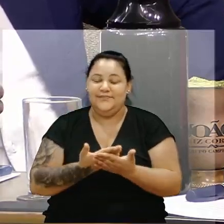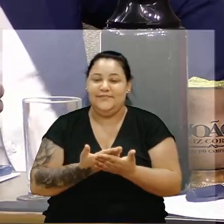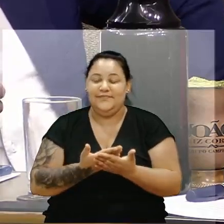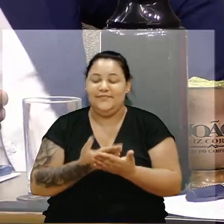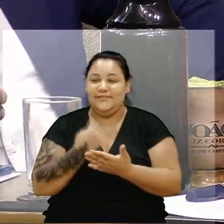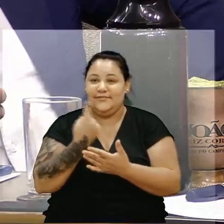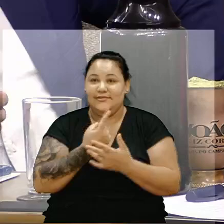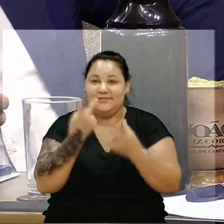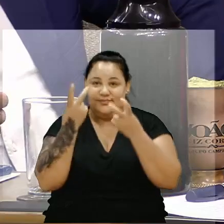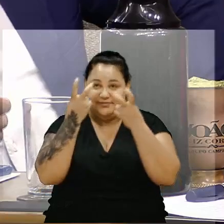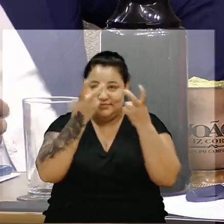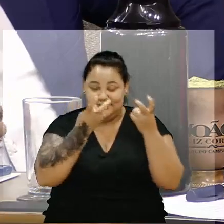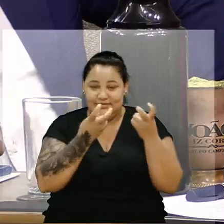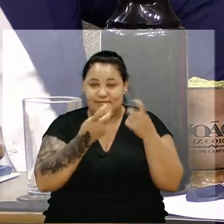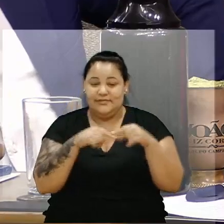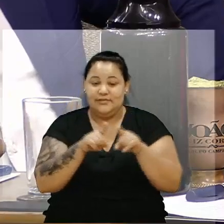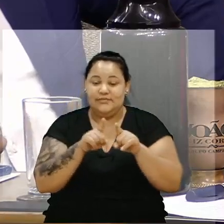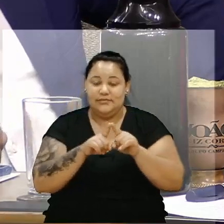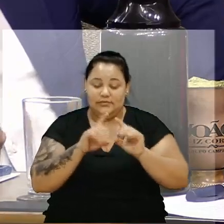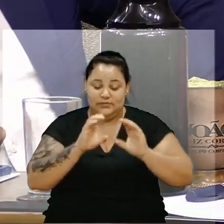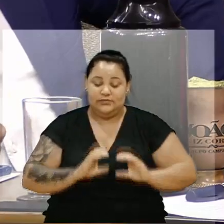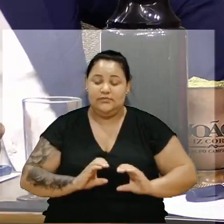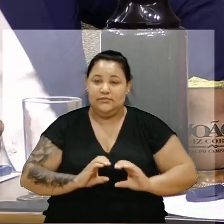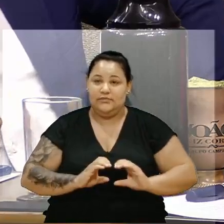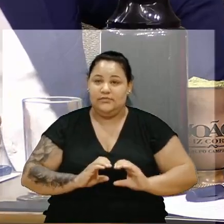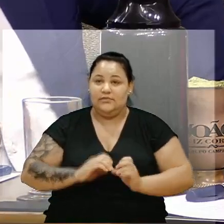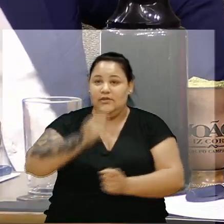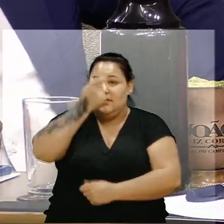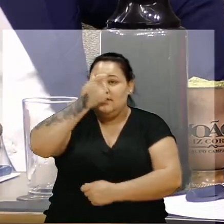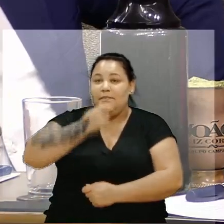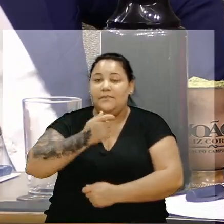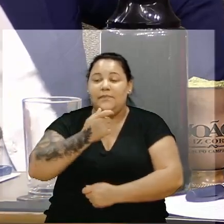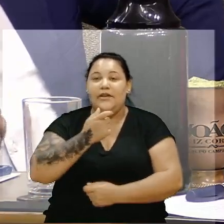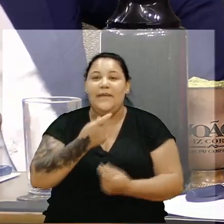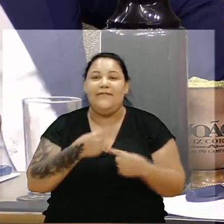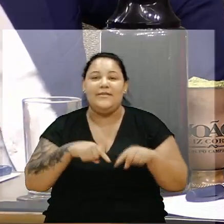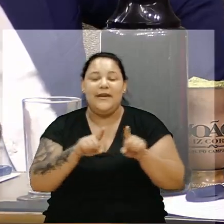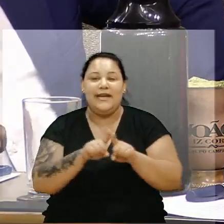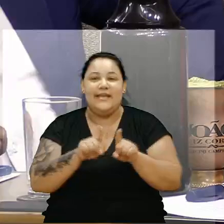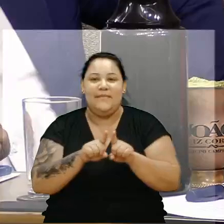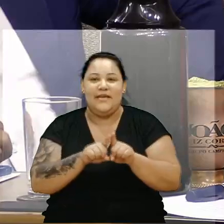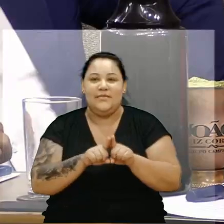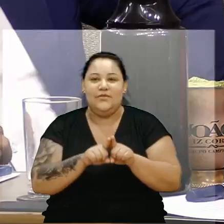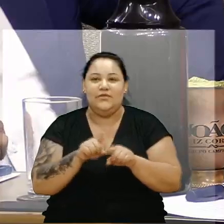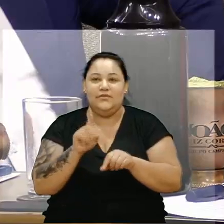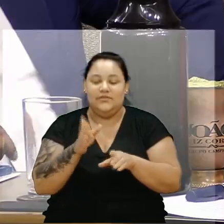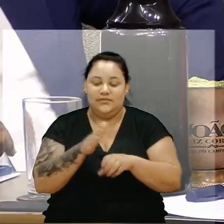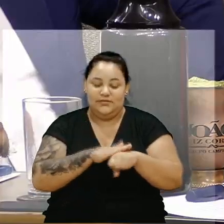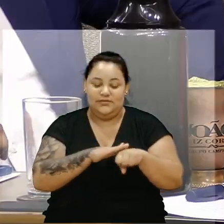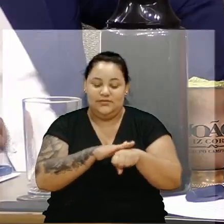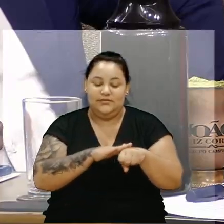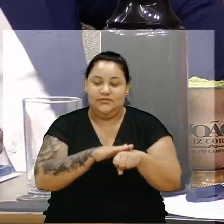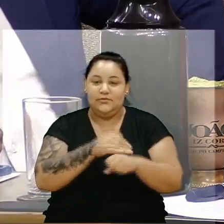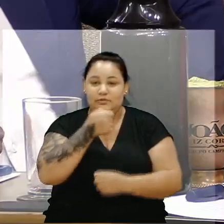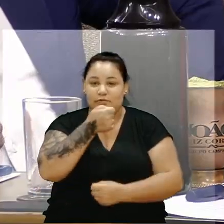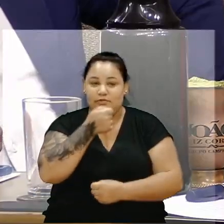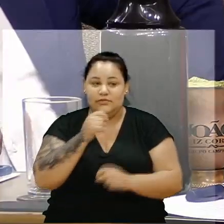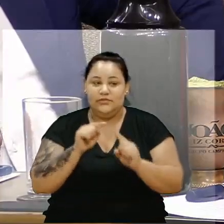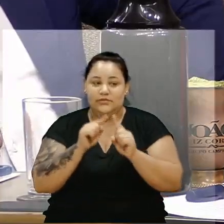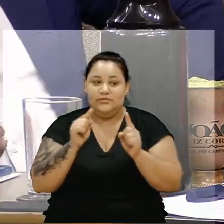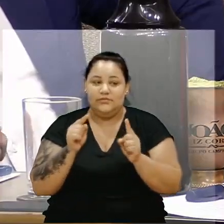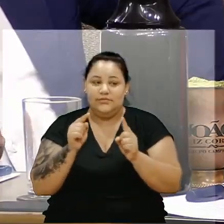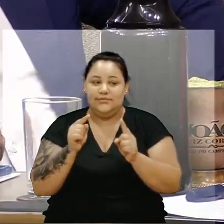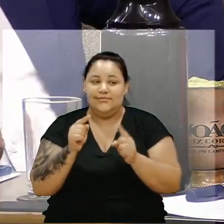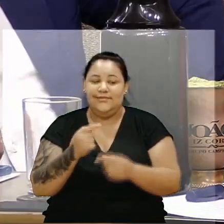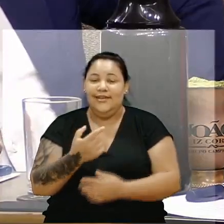percebe essa sua postura, e acho que hoje foi um exemplo bem claro disso, nós já conversamos, não aqui no microfone, mas da forma clara com